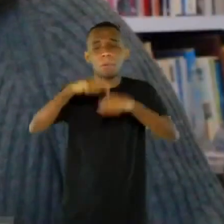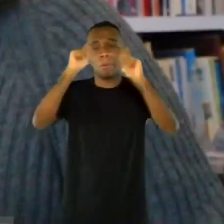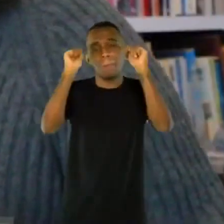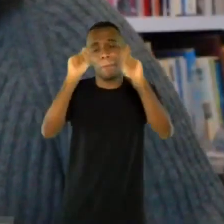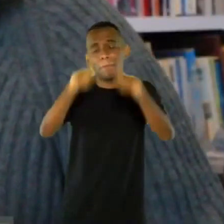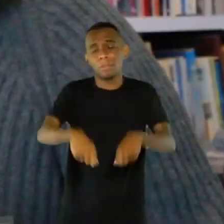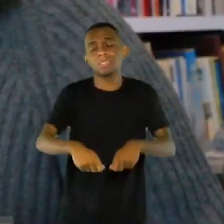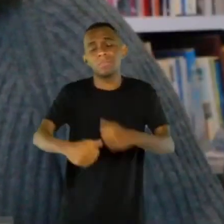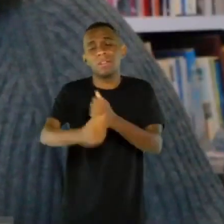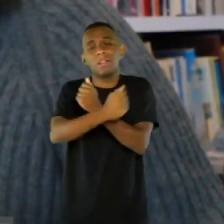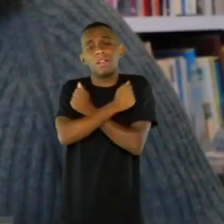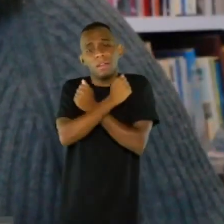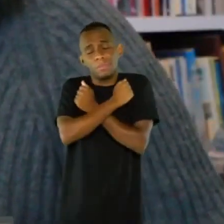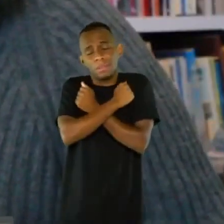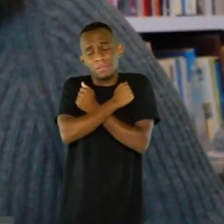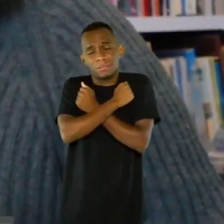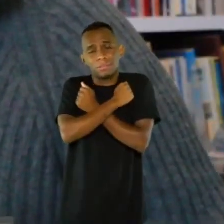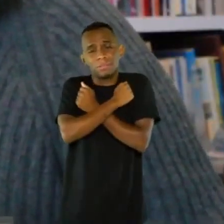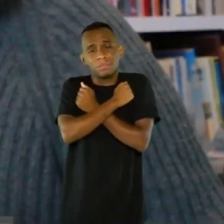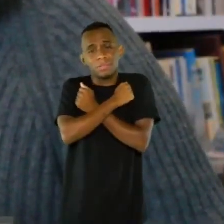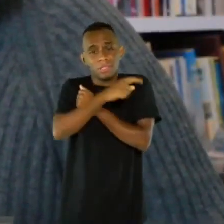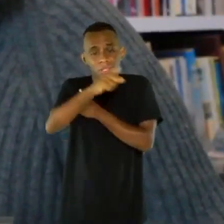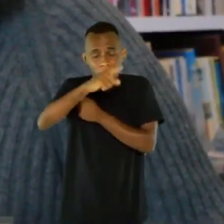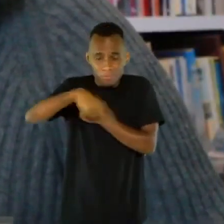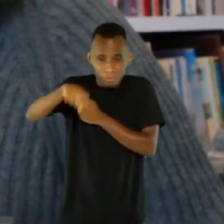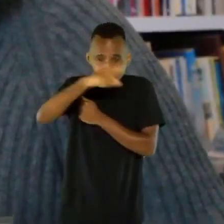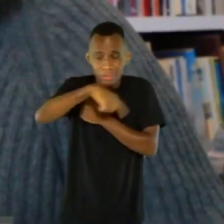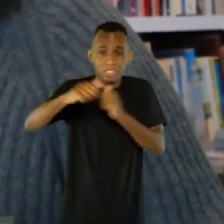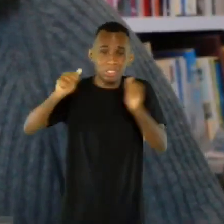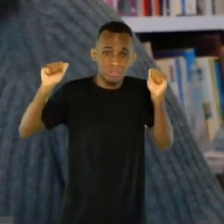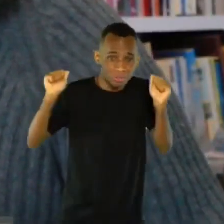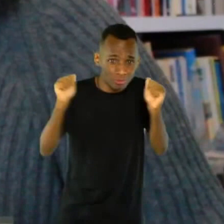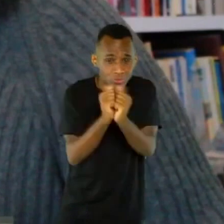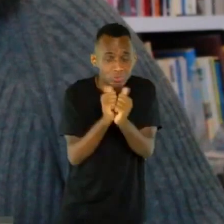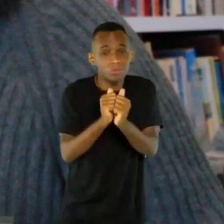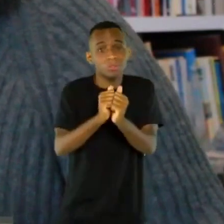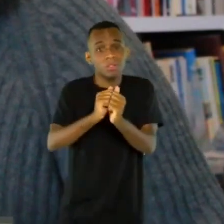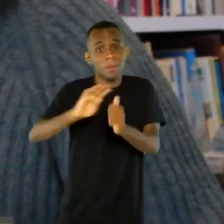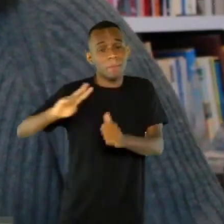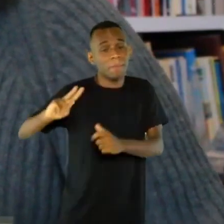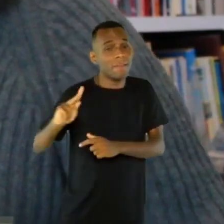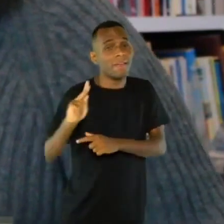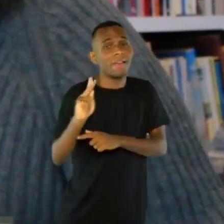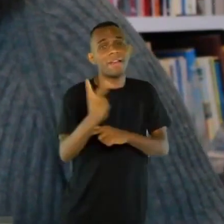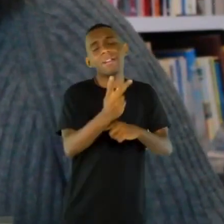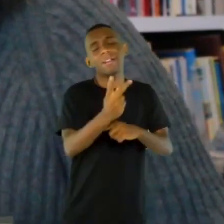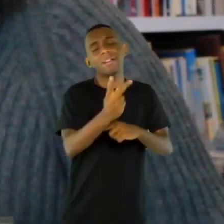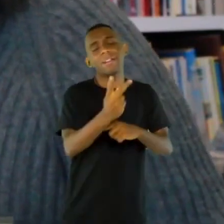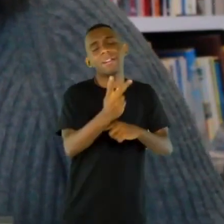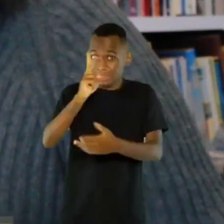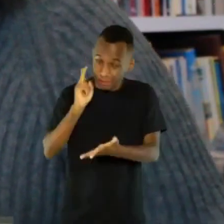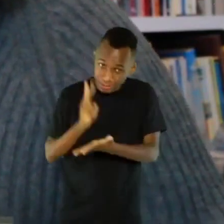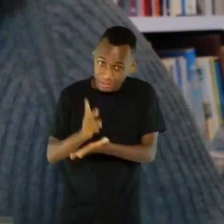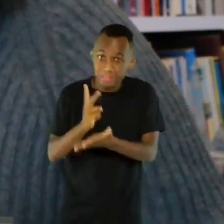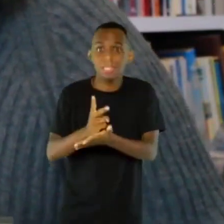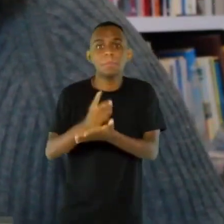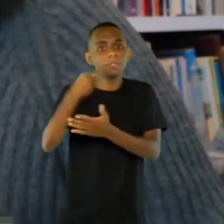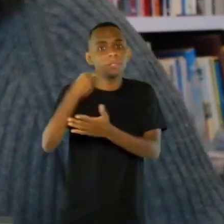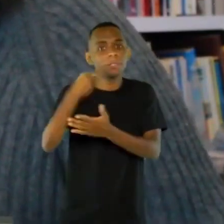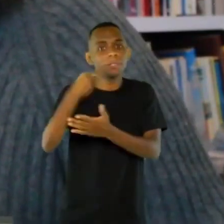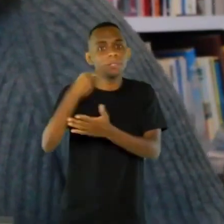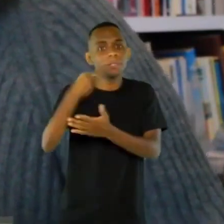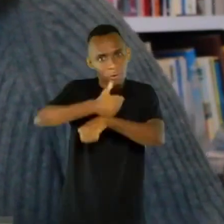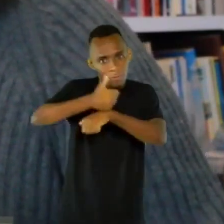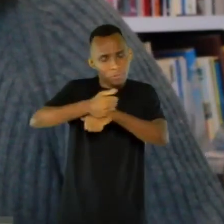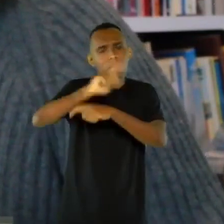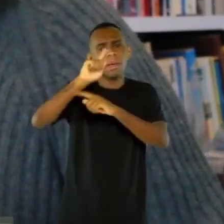você abraçar o seu público pessoalmente aqui em Belo Horizonte, coisa que você sempre fez na sua carreira, mas vai chegar